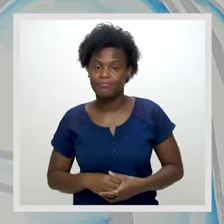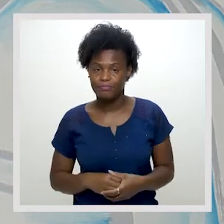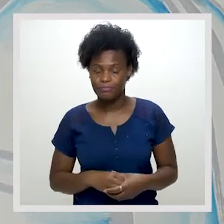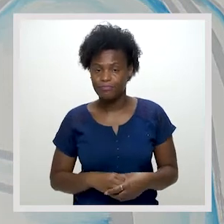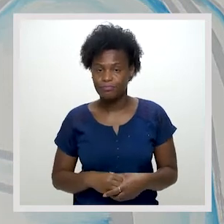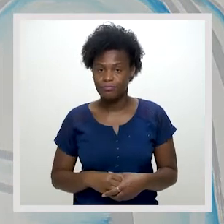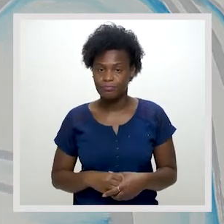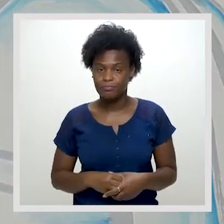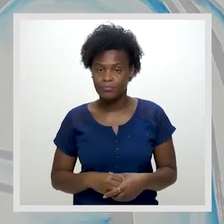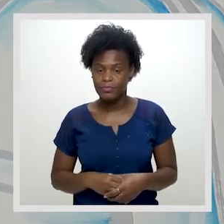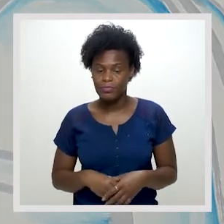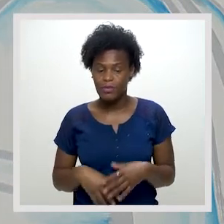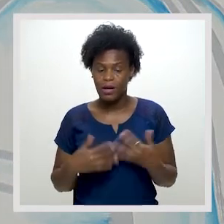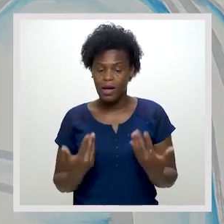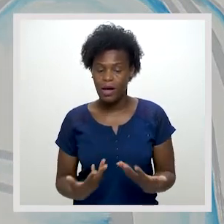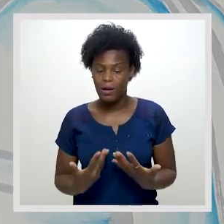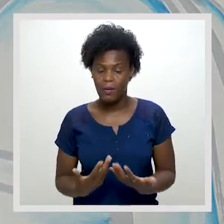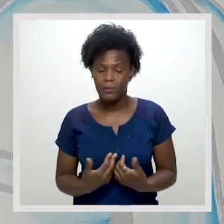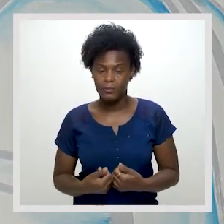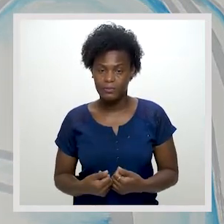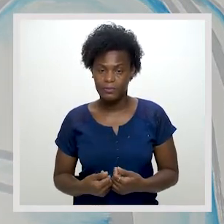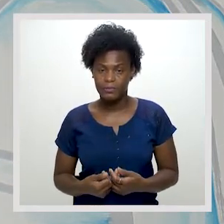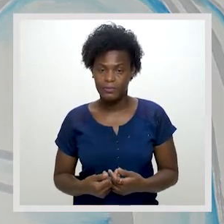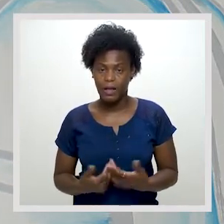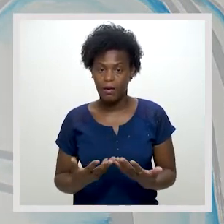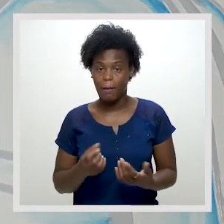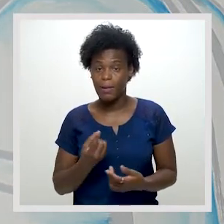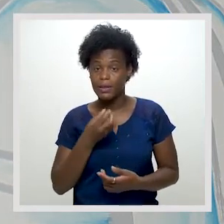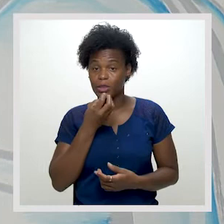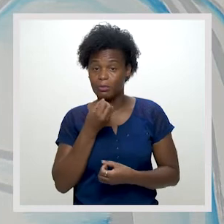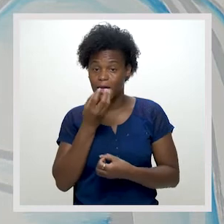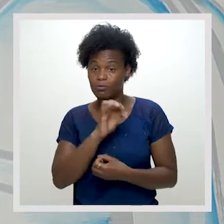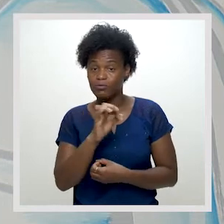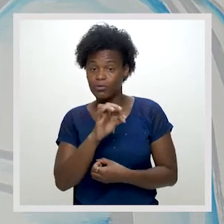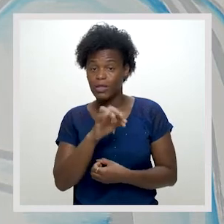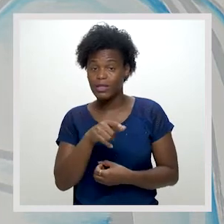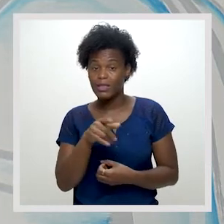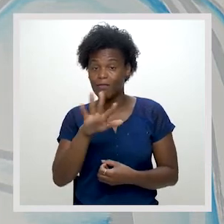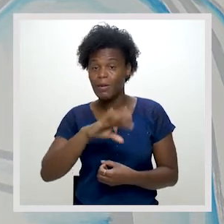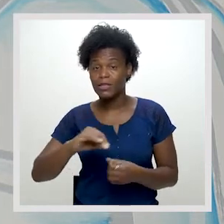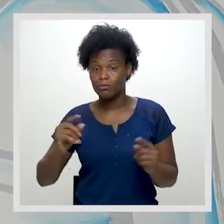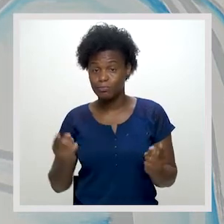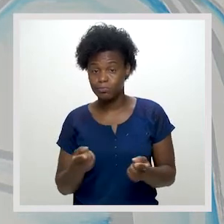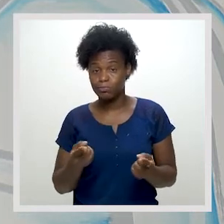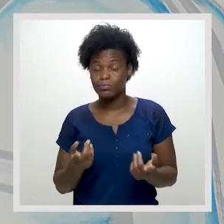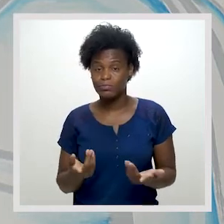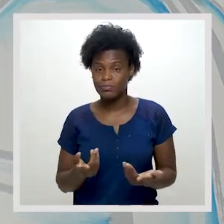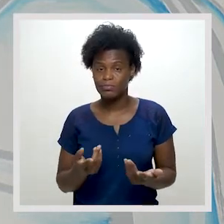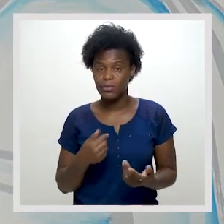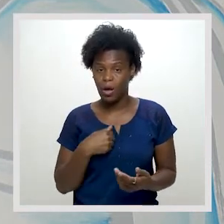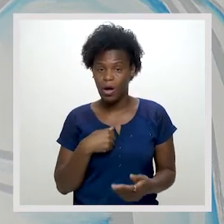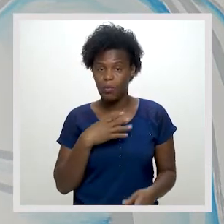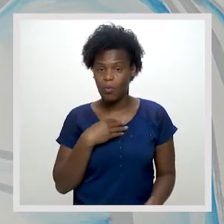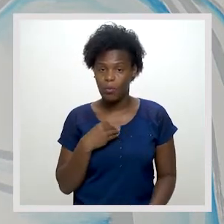dita. Agora, para explicar-vos isso de uma forma mais resumida, uma síntese,